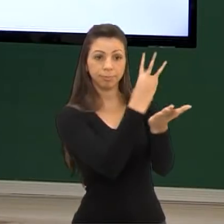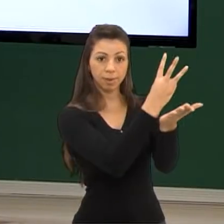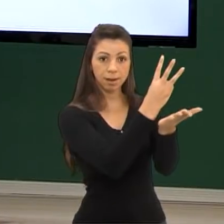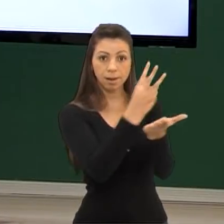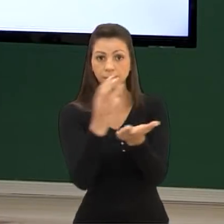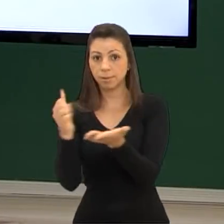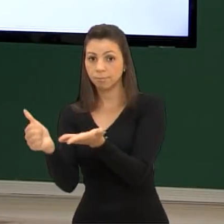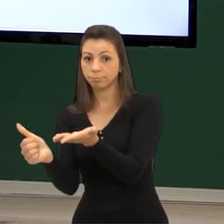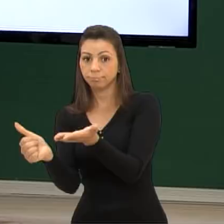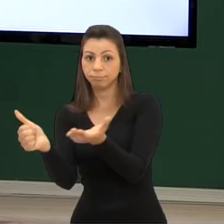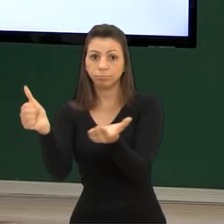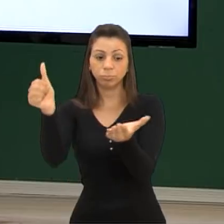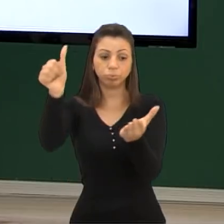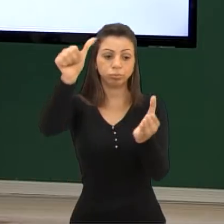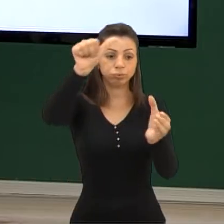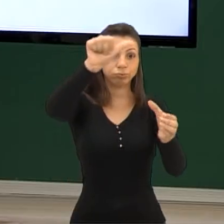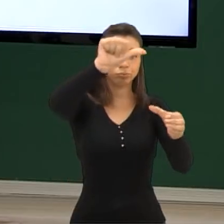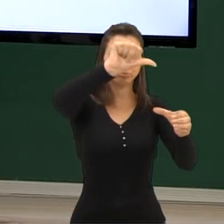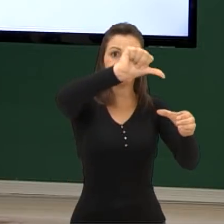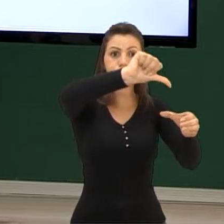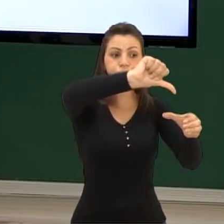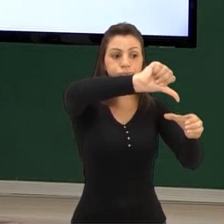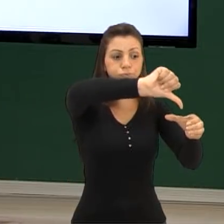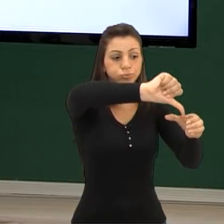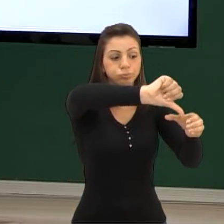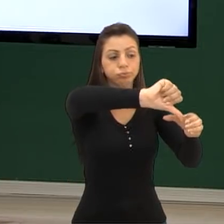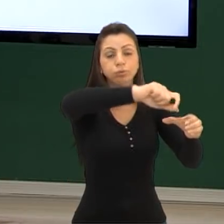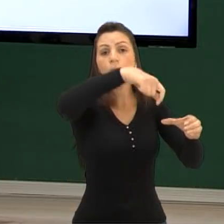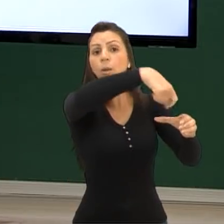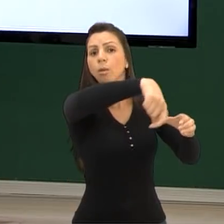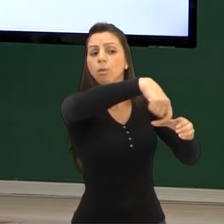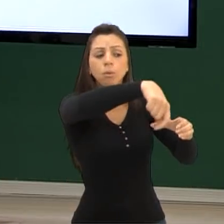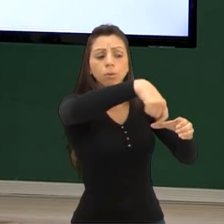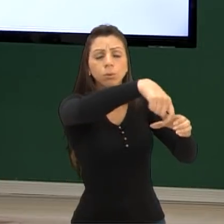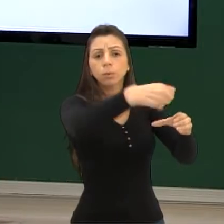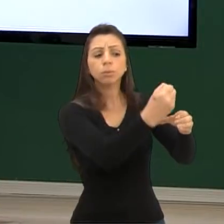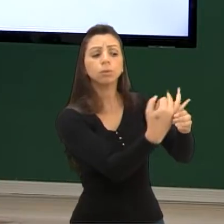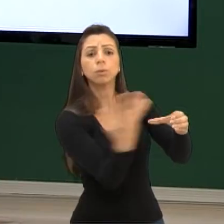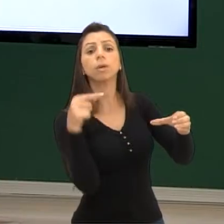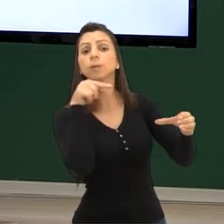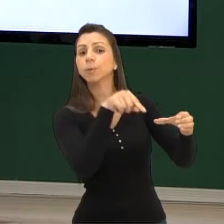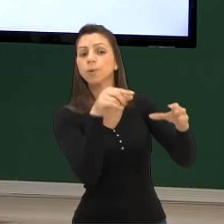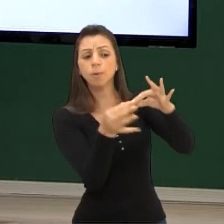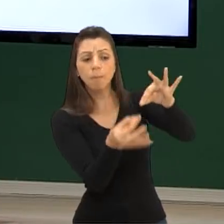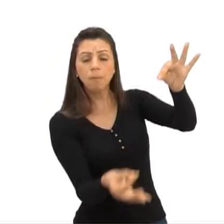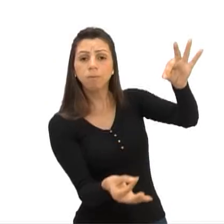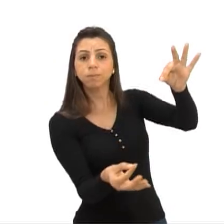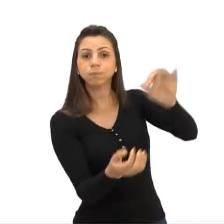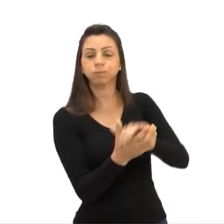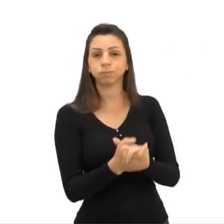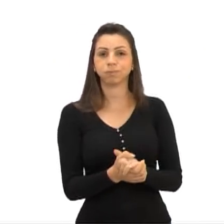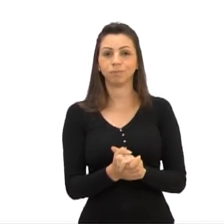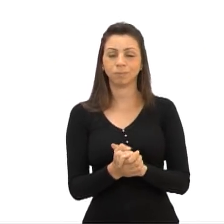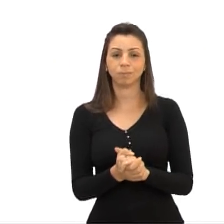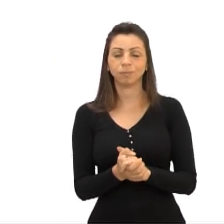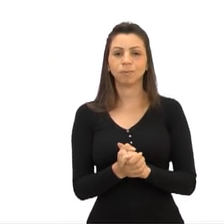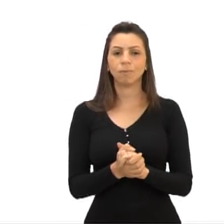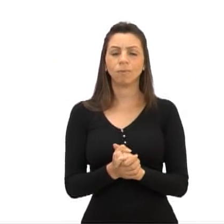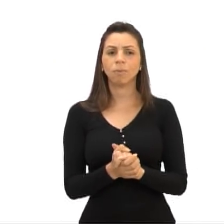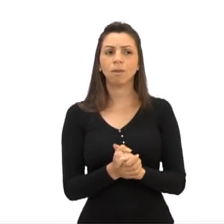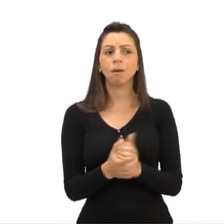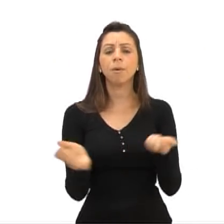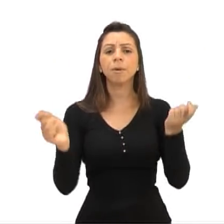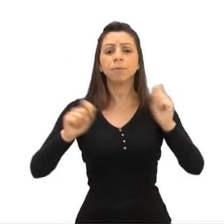se você fizer essa mistura para 9 copos de suco concentrado, qual seria a necessidade,